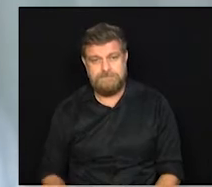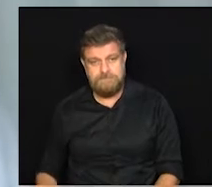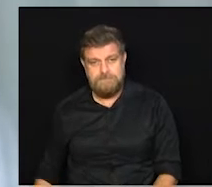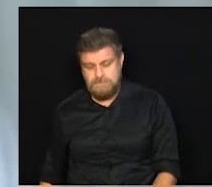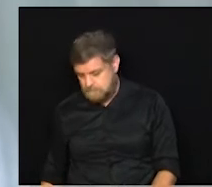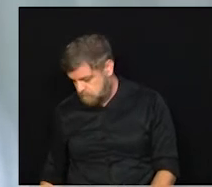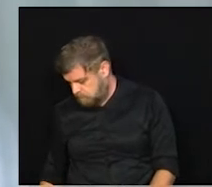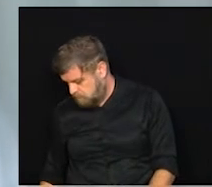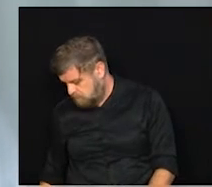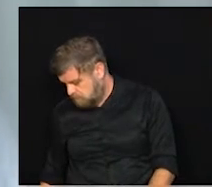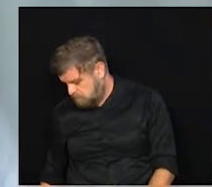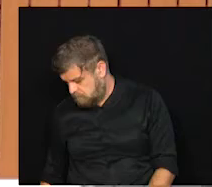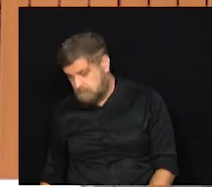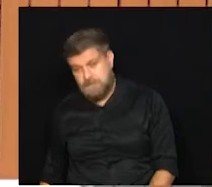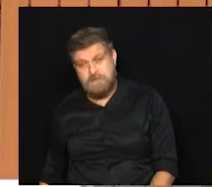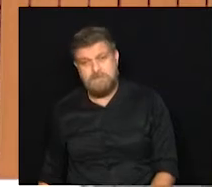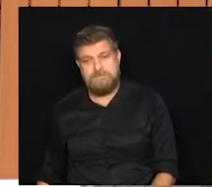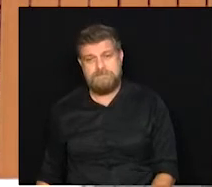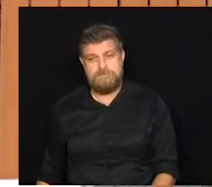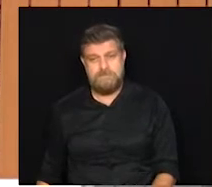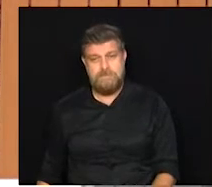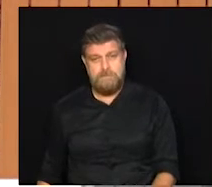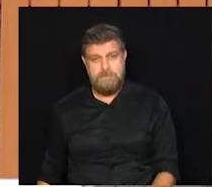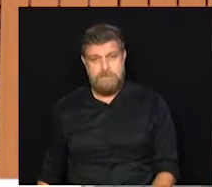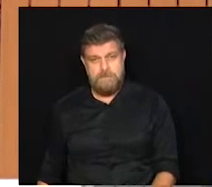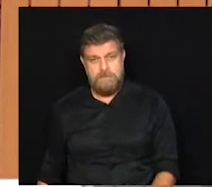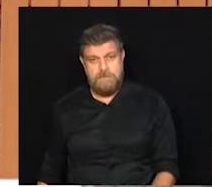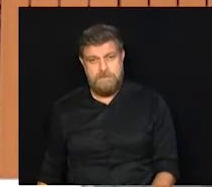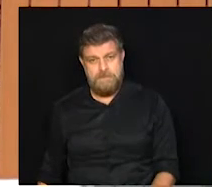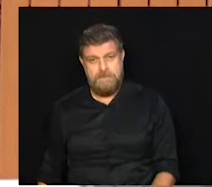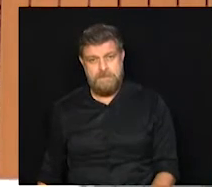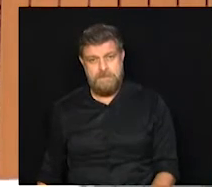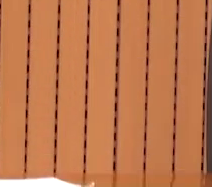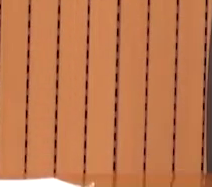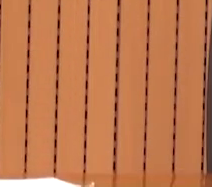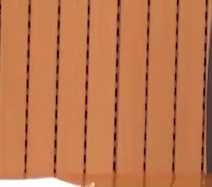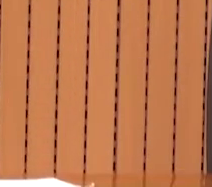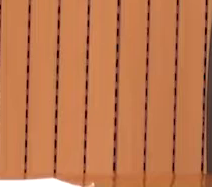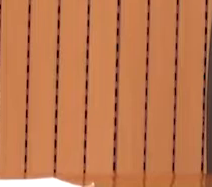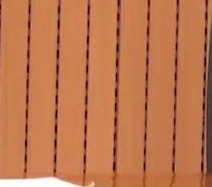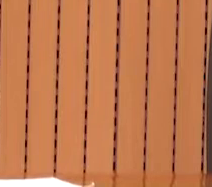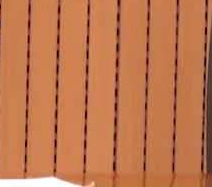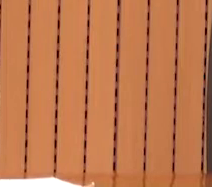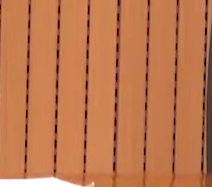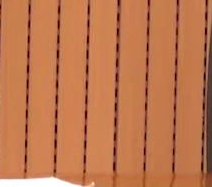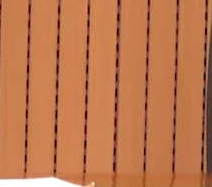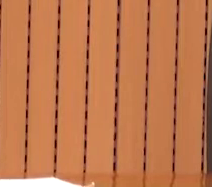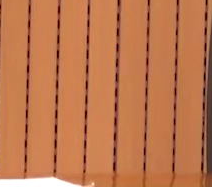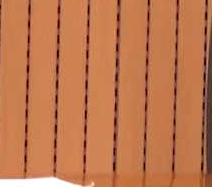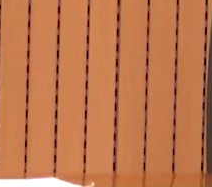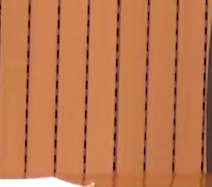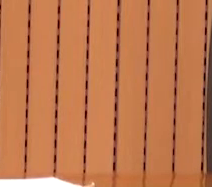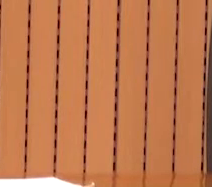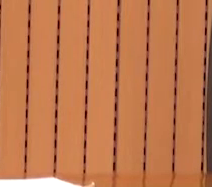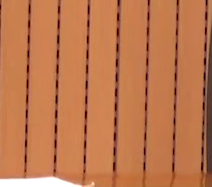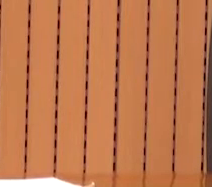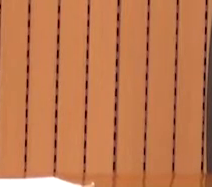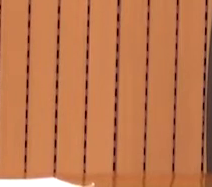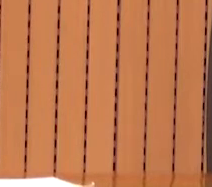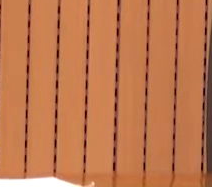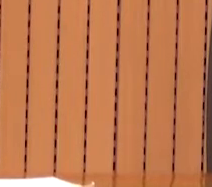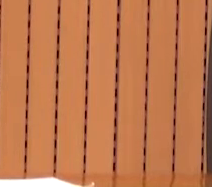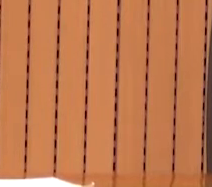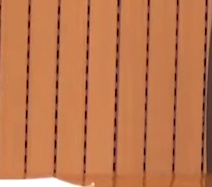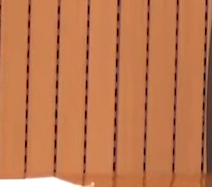Muito bem. Realmente você falou de leis, eu até fiz, alguns dias atrás, uma indicação